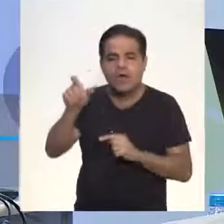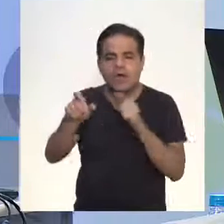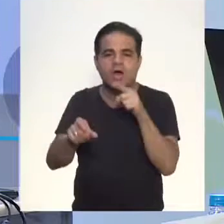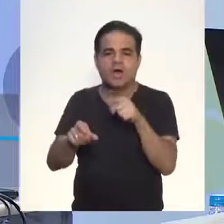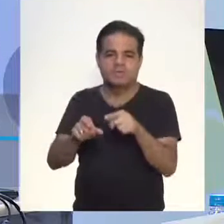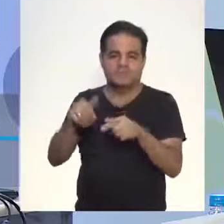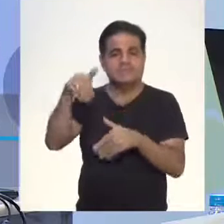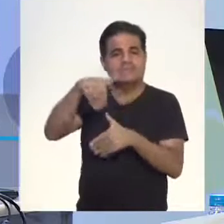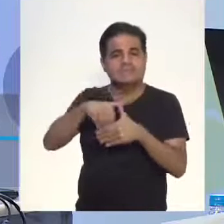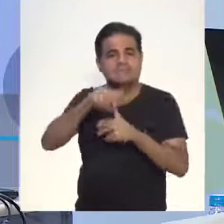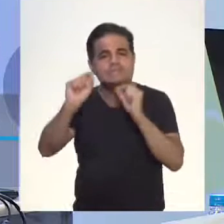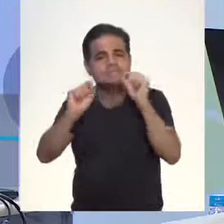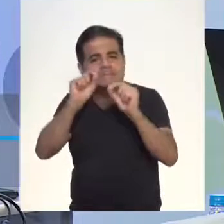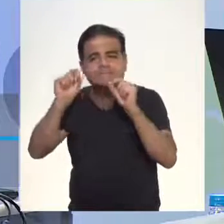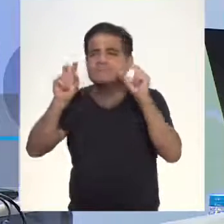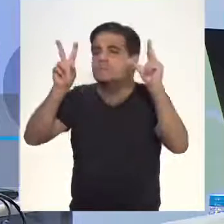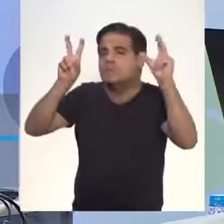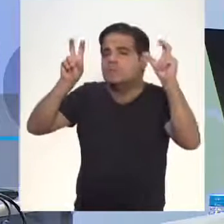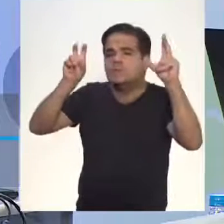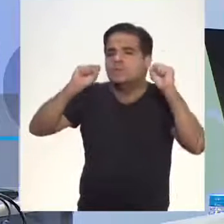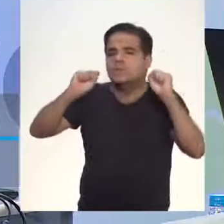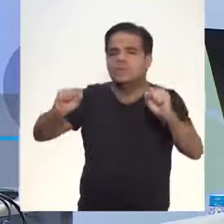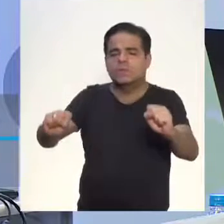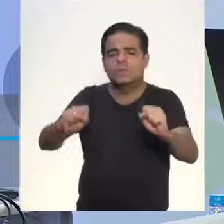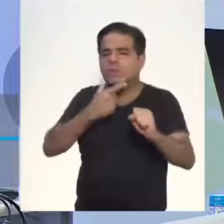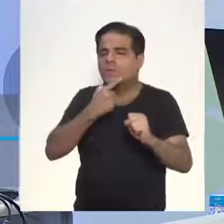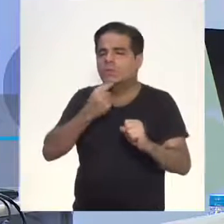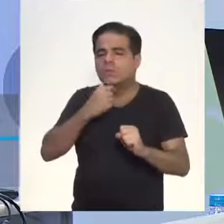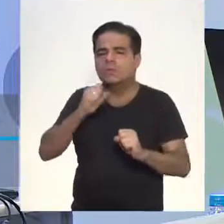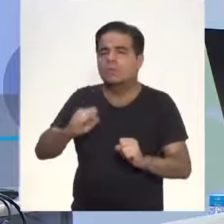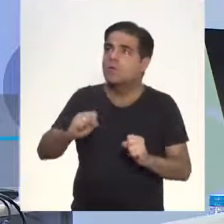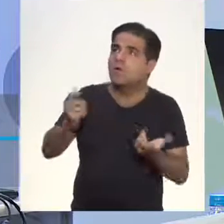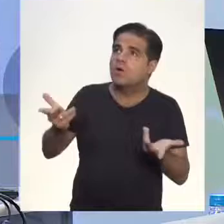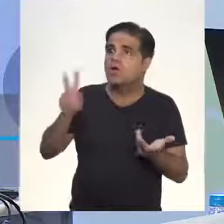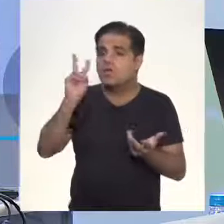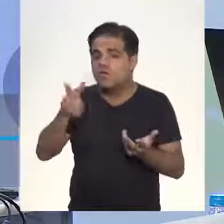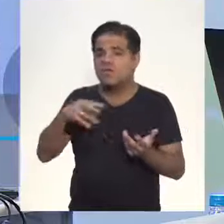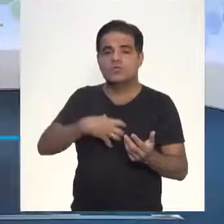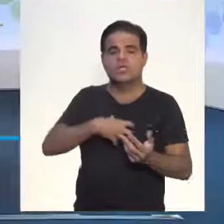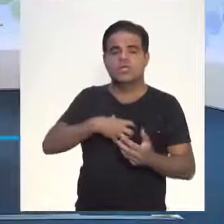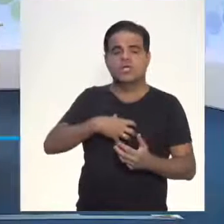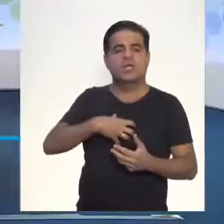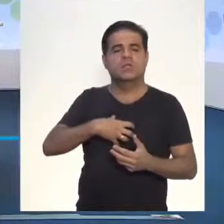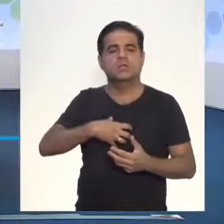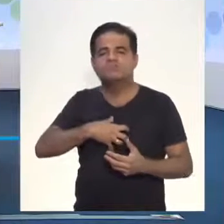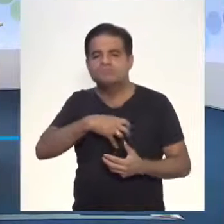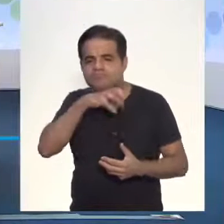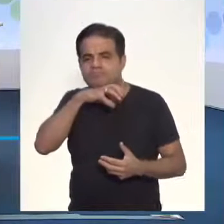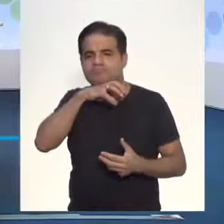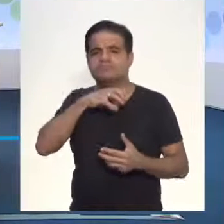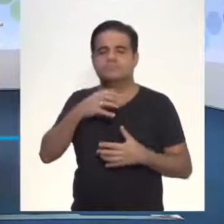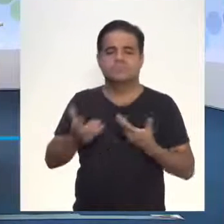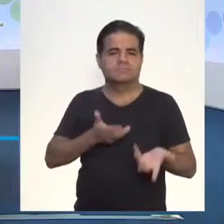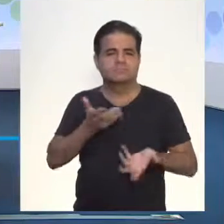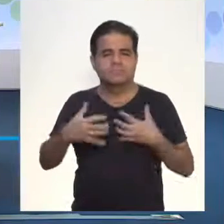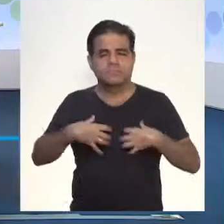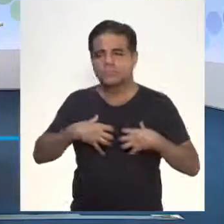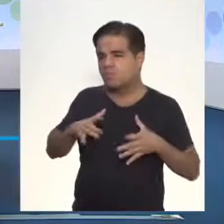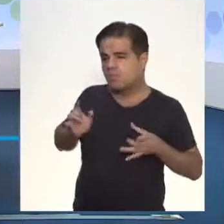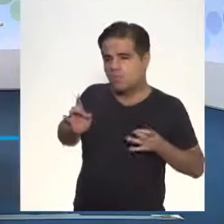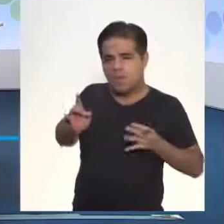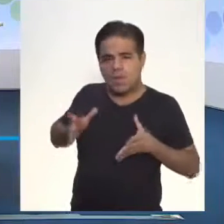as circunstâncias em que o homem pode ser considerado um bicho pela forma como ele vive ou pelo abandono